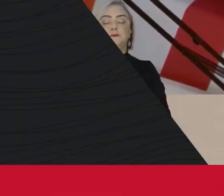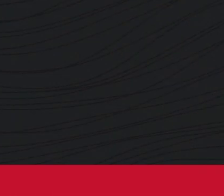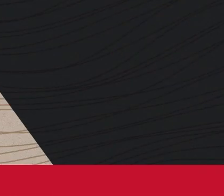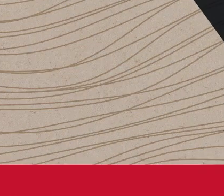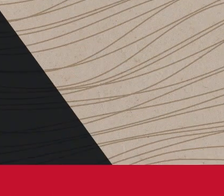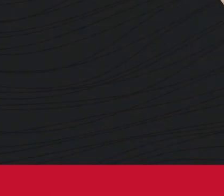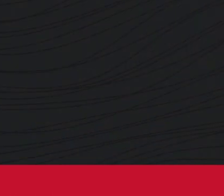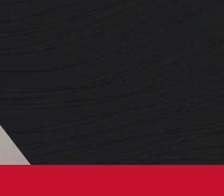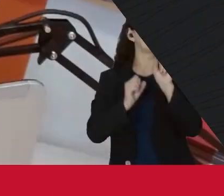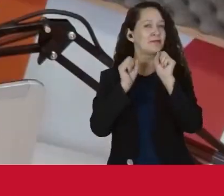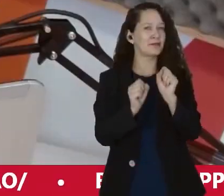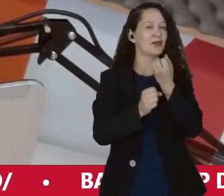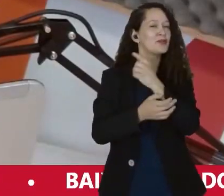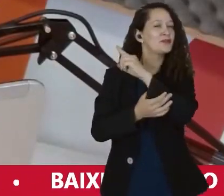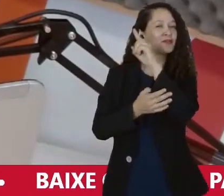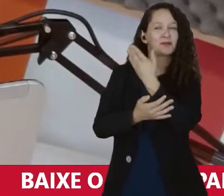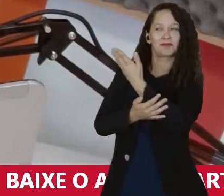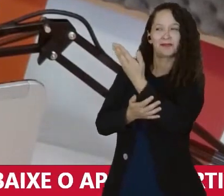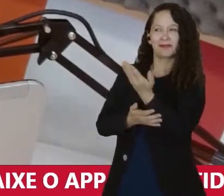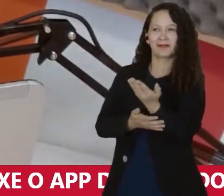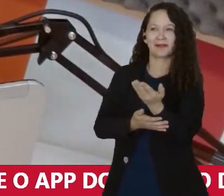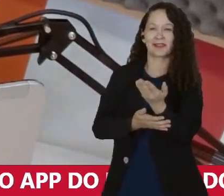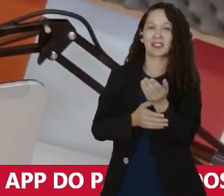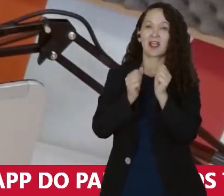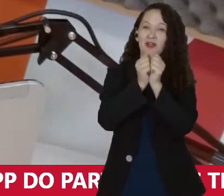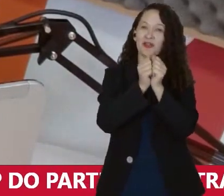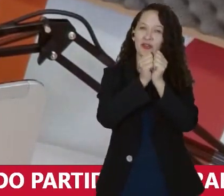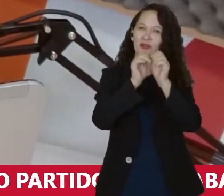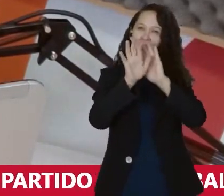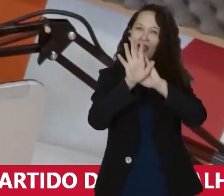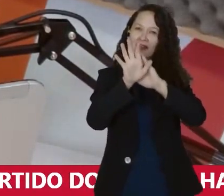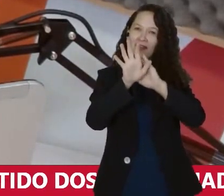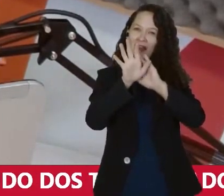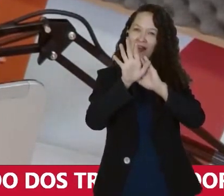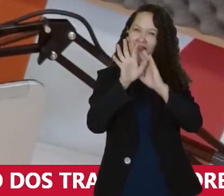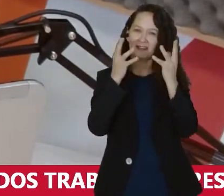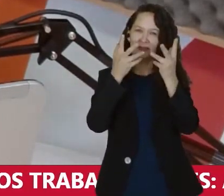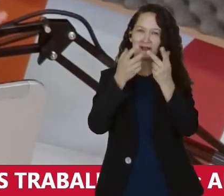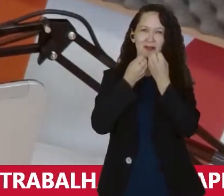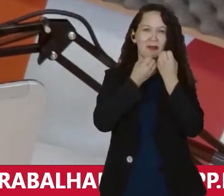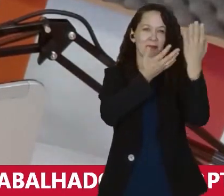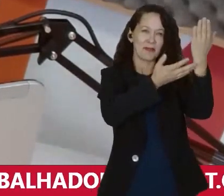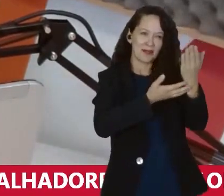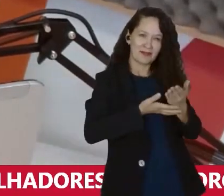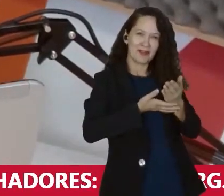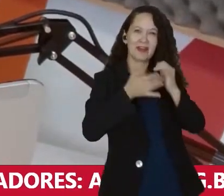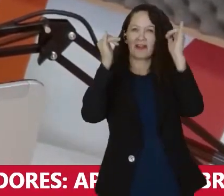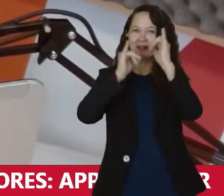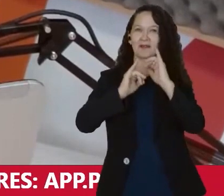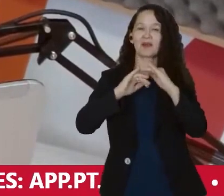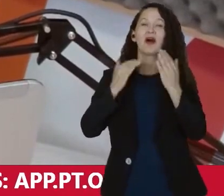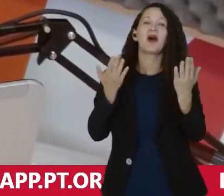mais. Bom dia para você que está por trás deste avatar maravilhoso. Bem-vindo ou bem-vinda